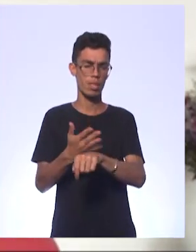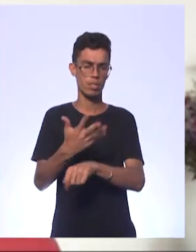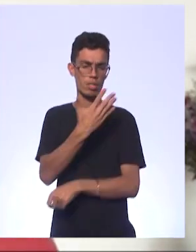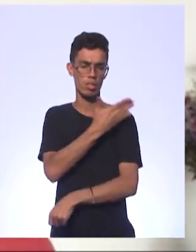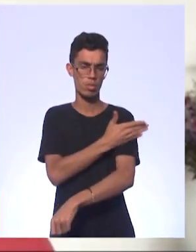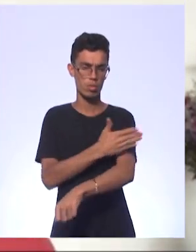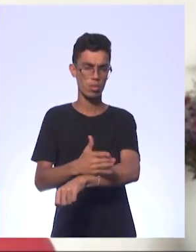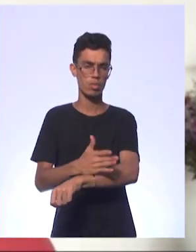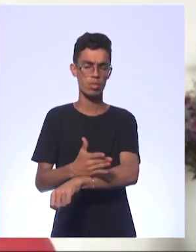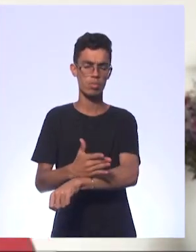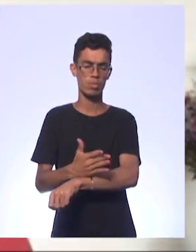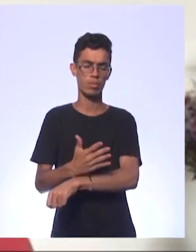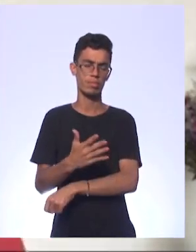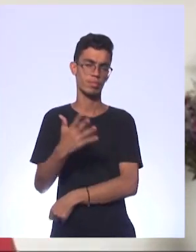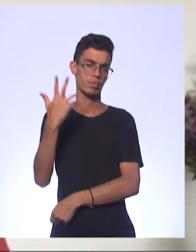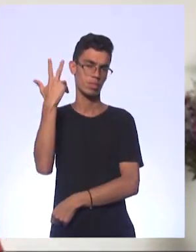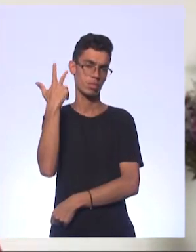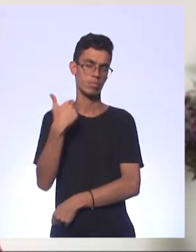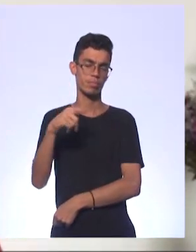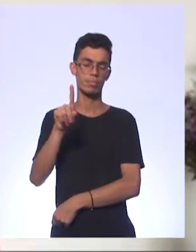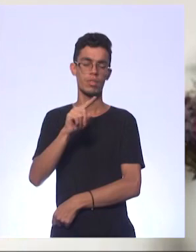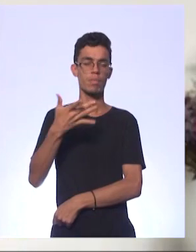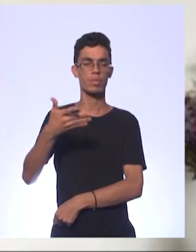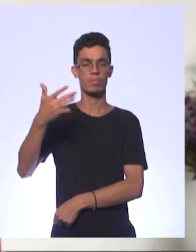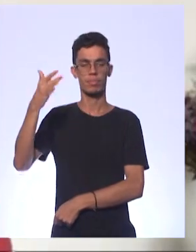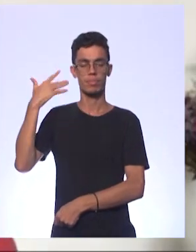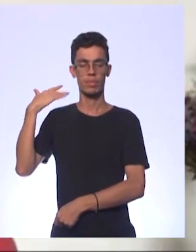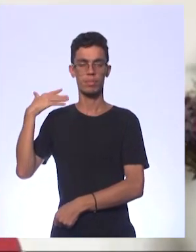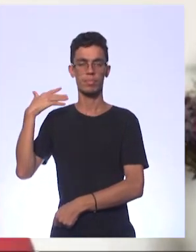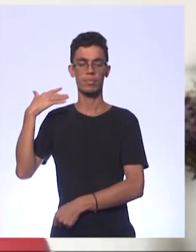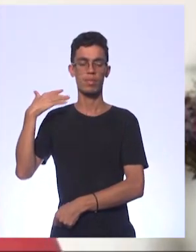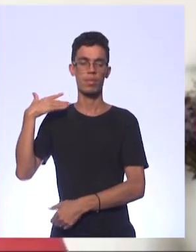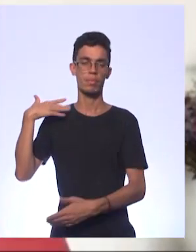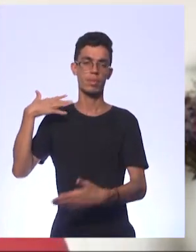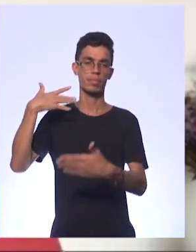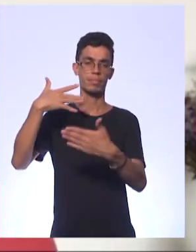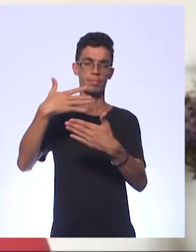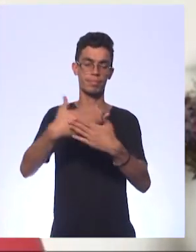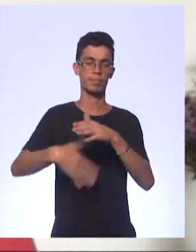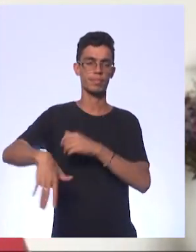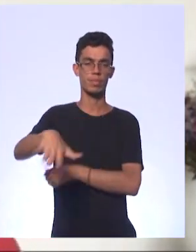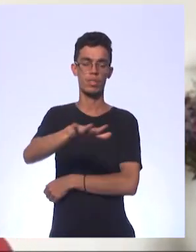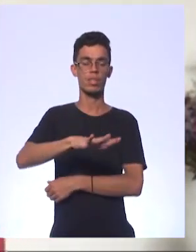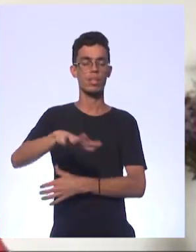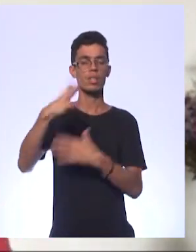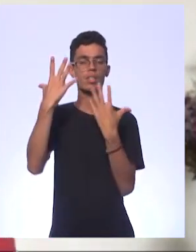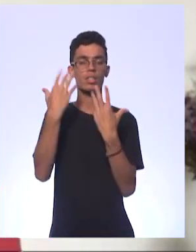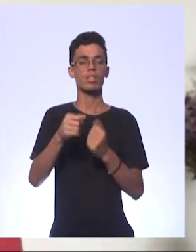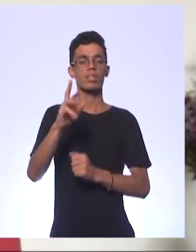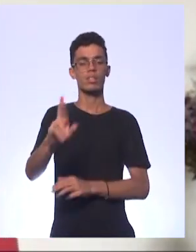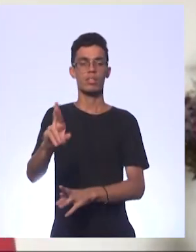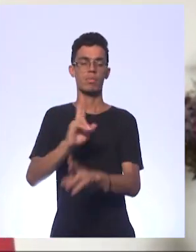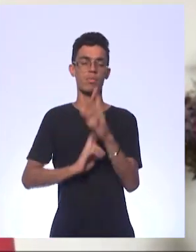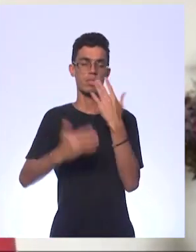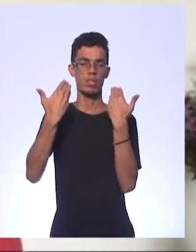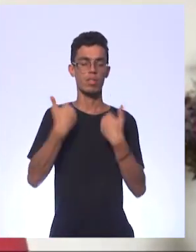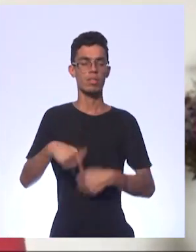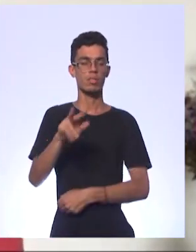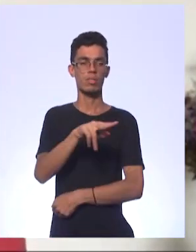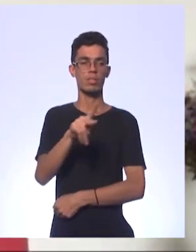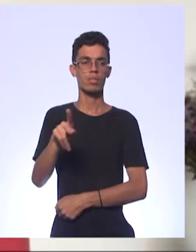que, ainda não é uma prática generalizada, e a gente acaba aceitando como resposta aquilo que eu, como